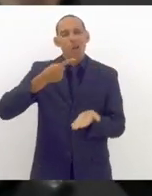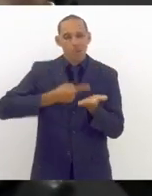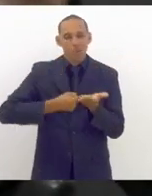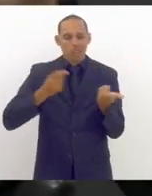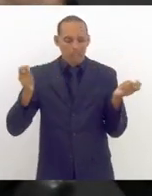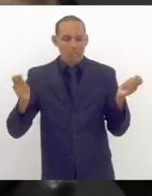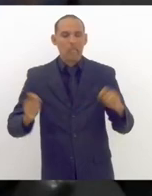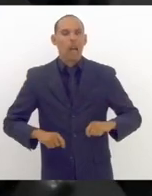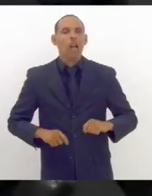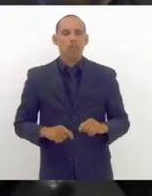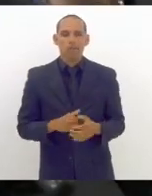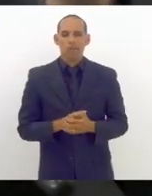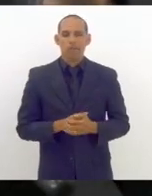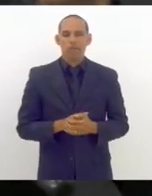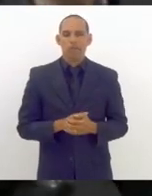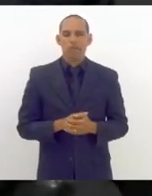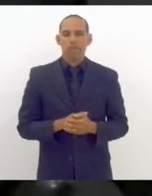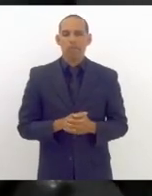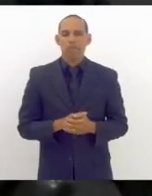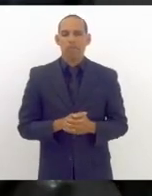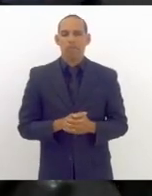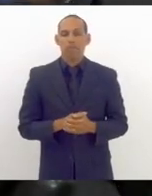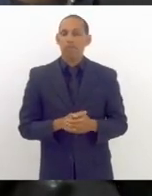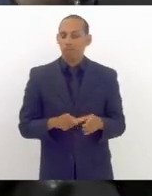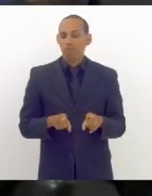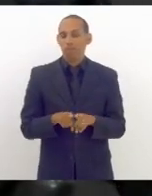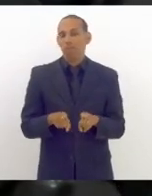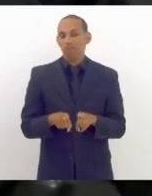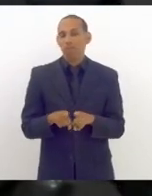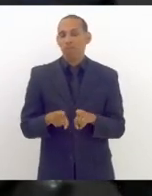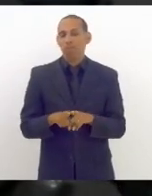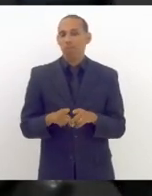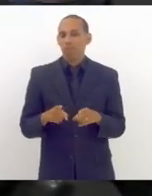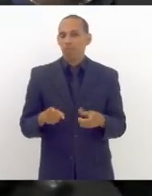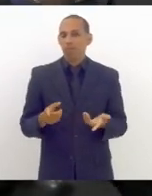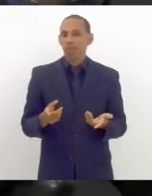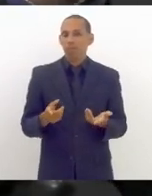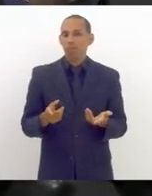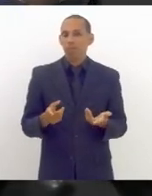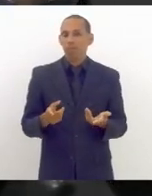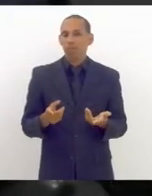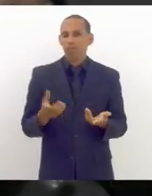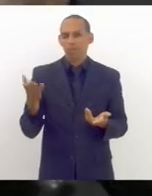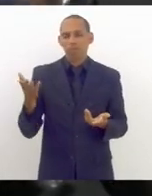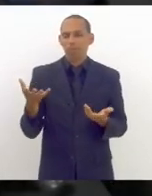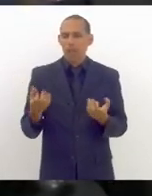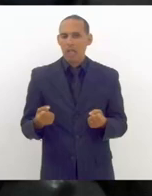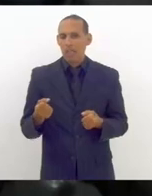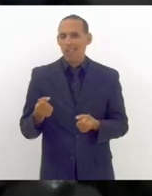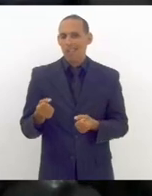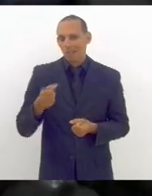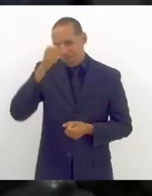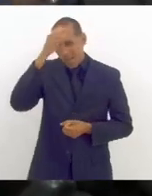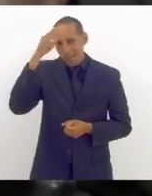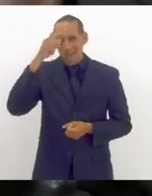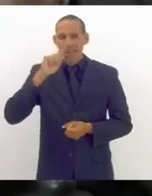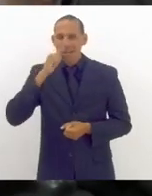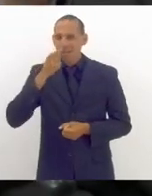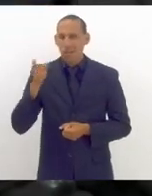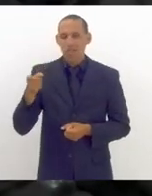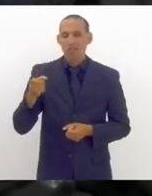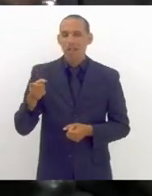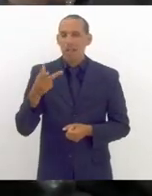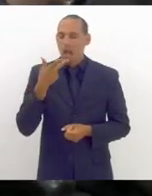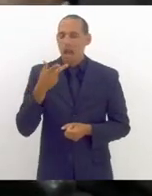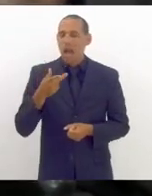chegar inclusive admitiu aqui o prefeito Eduardo Paes